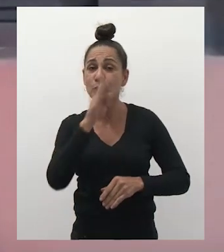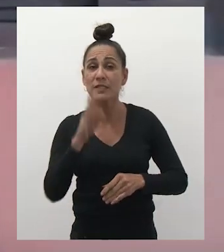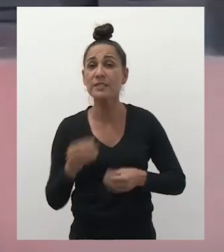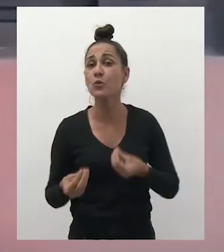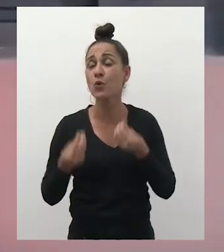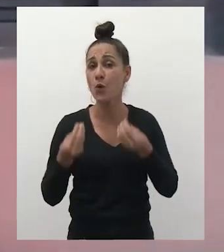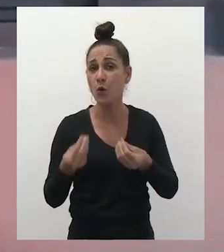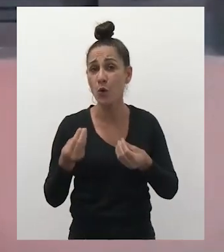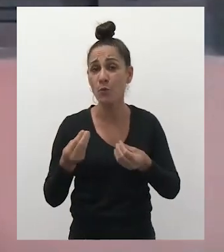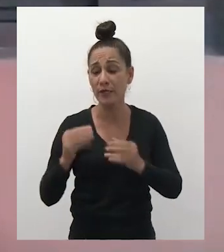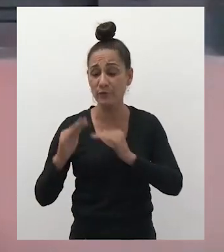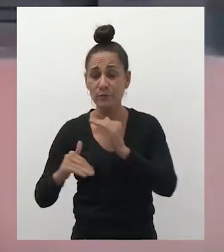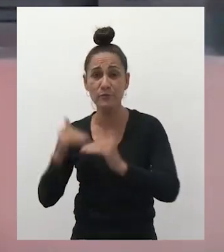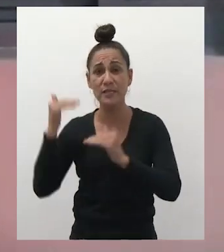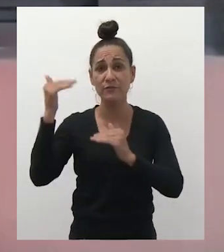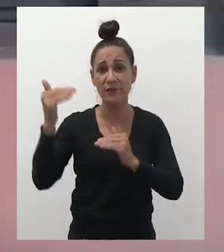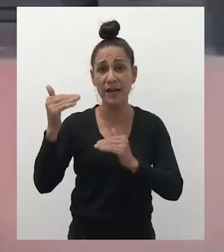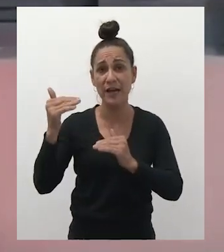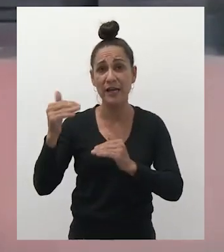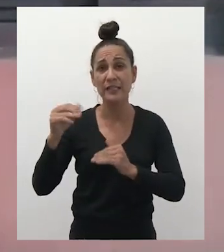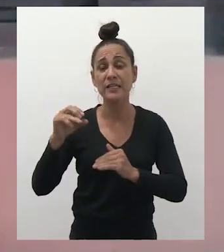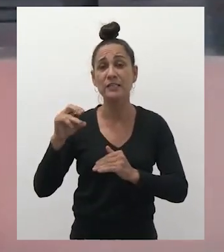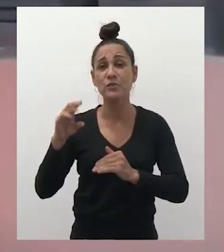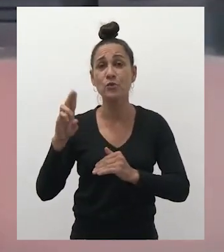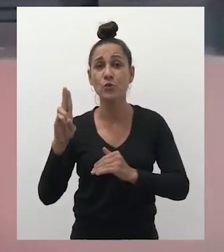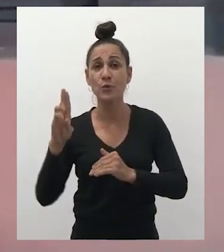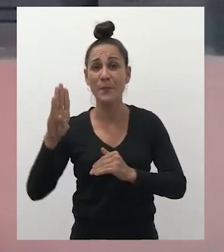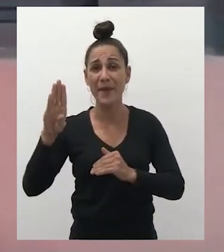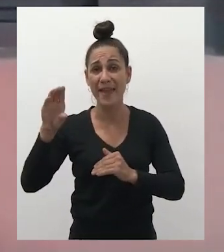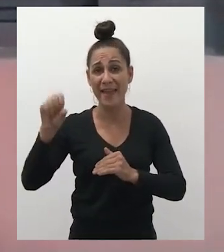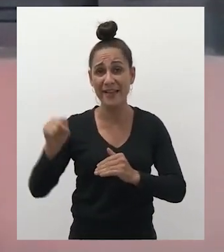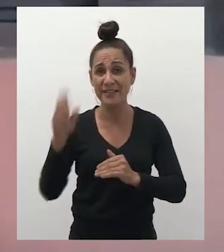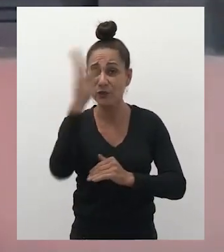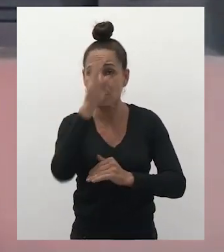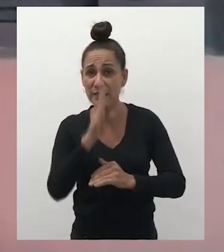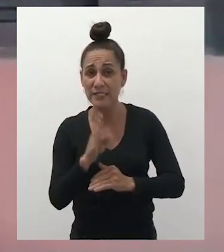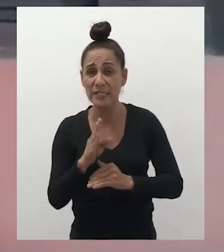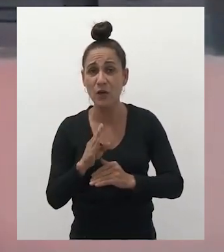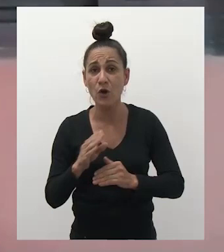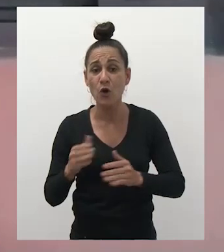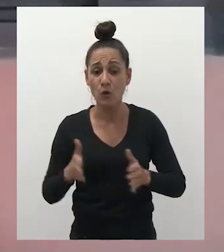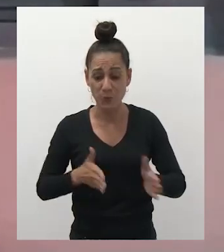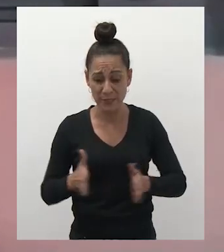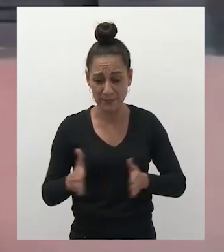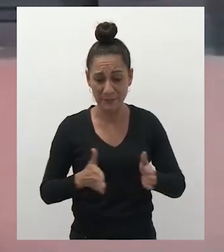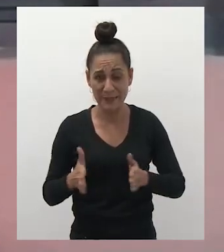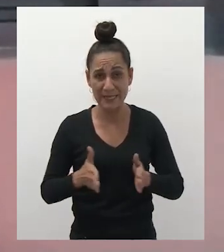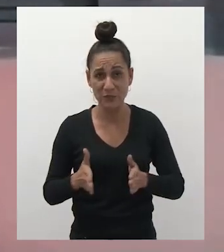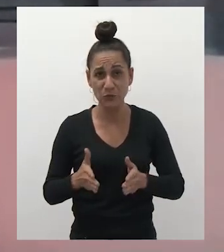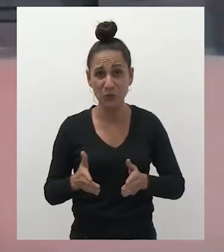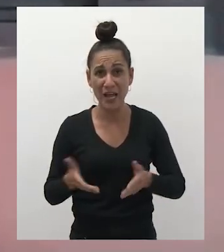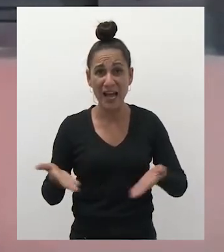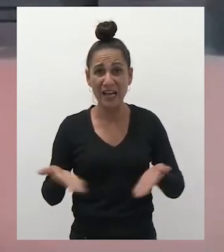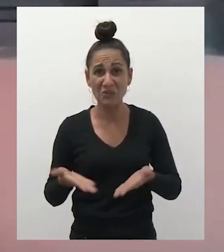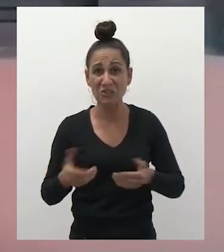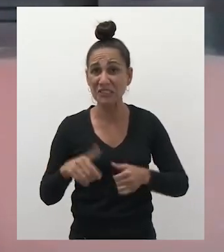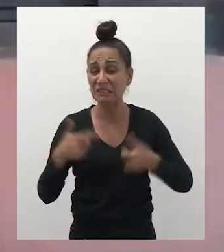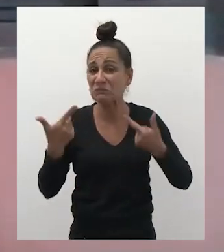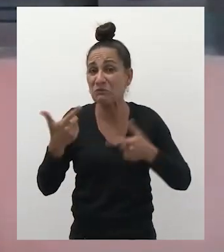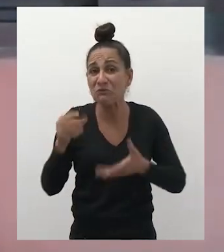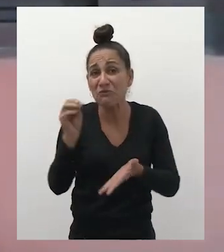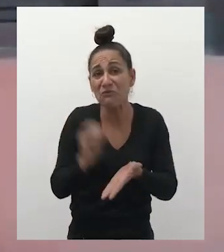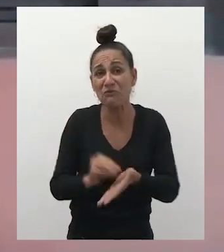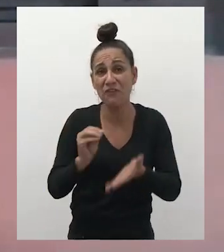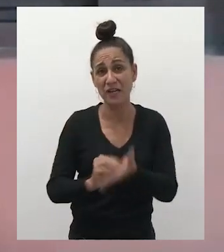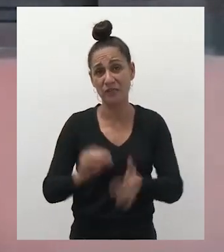Como vamos avançar nos ODS no Brasil com a atual onda de desinformação, e